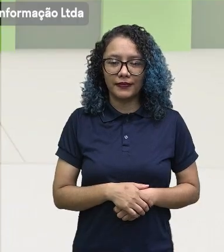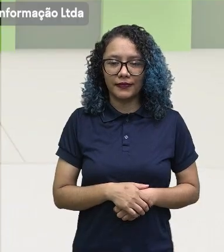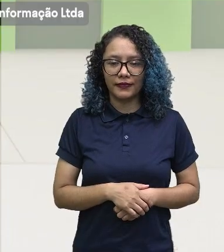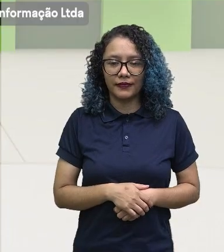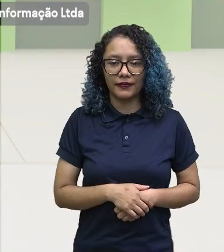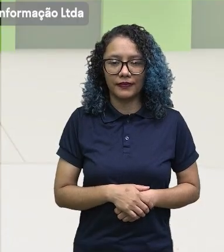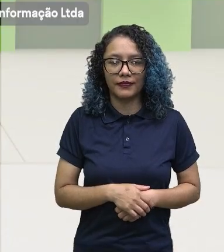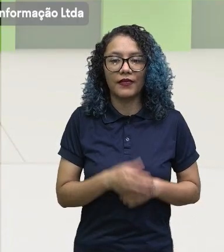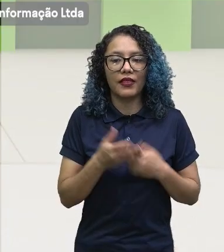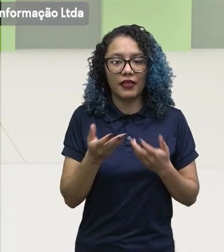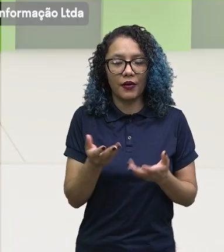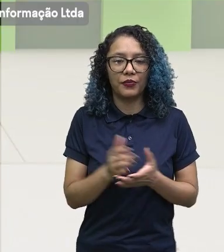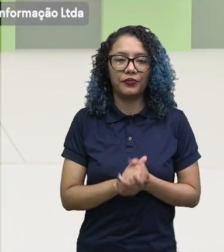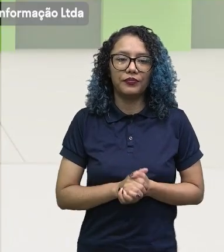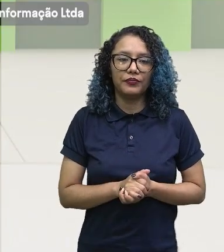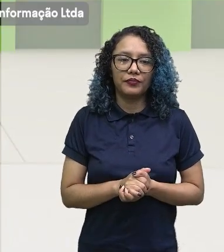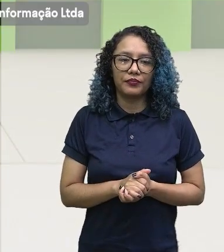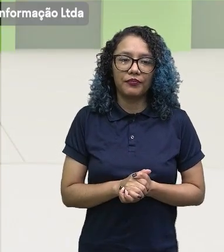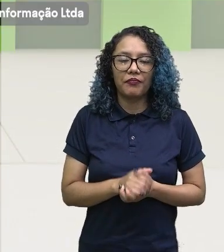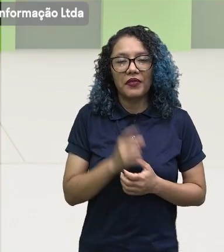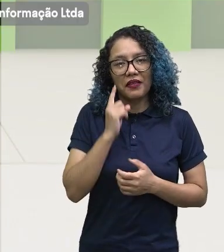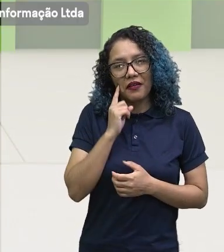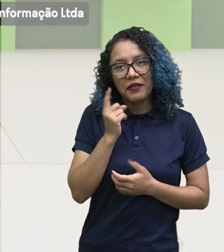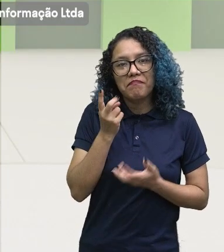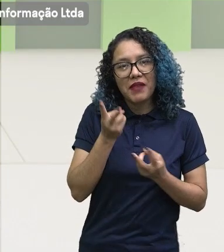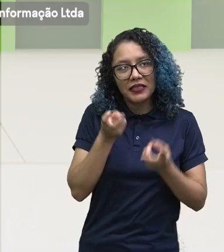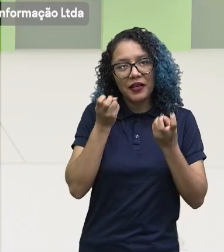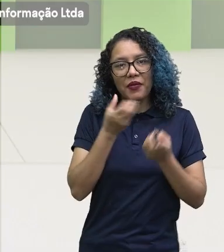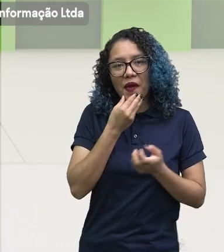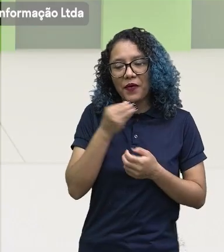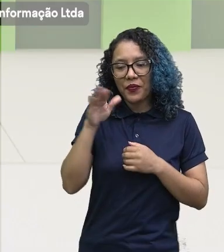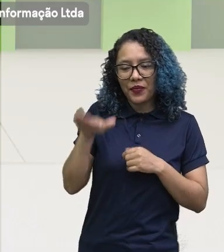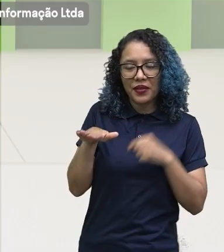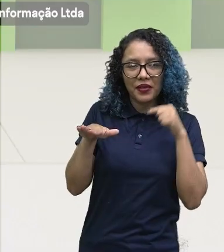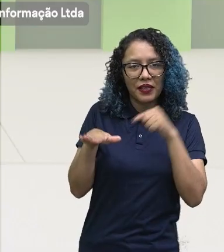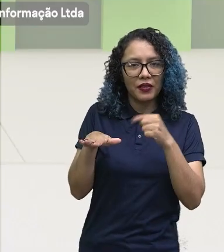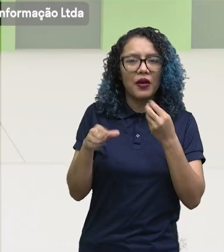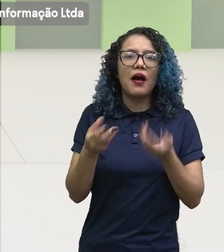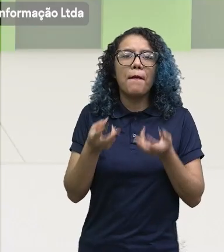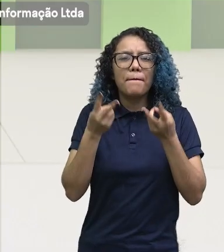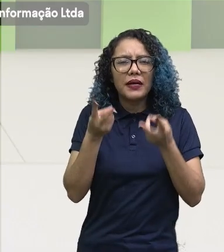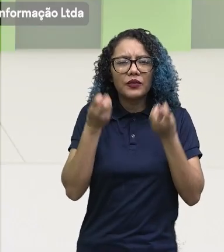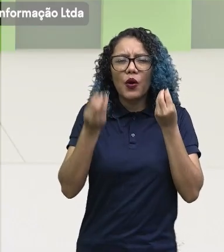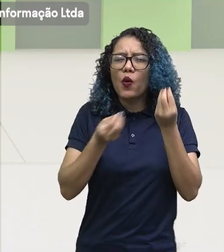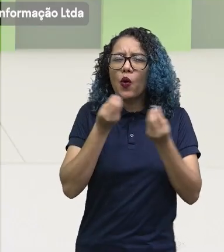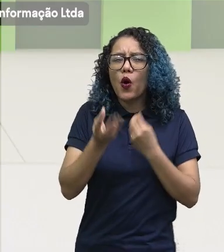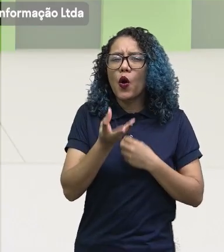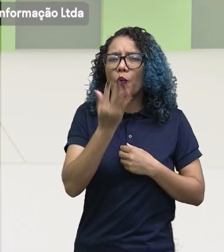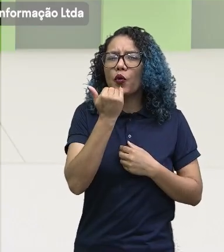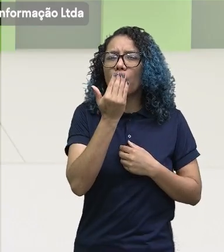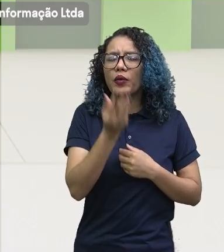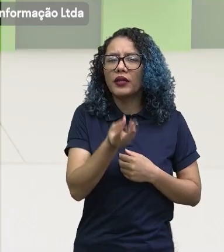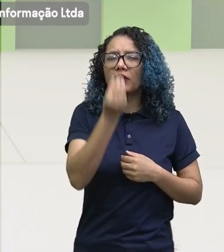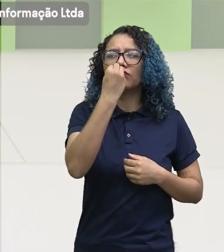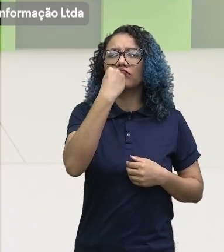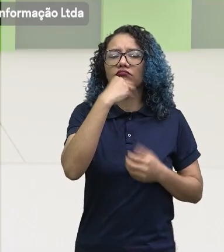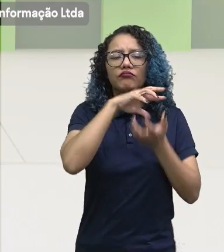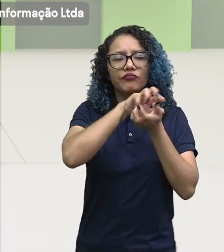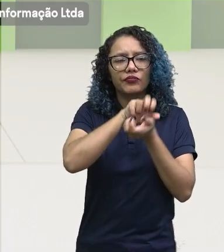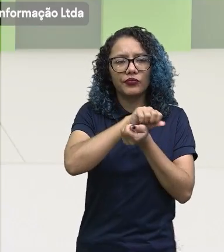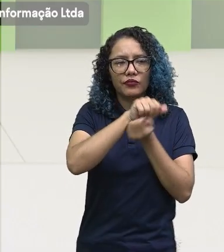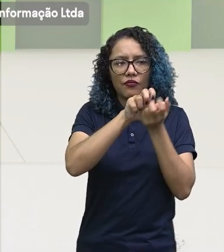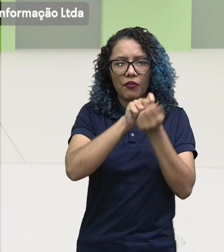Então a gente pode observar aí com a ajuda do Marcelinho, né, como que vai acontecer todo esse caminho ali do alimento, né, a partir do momento da